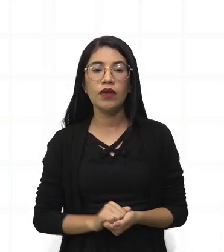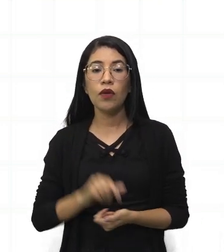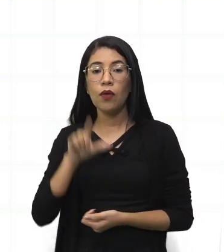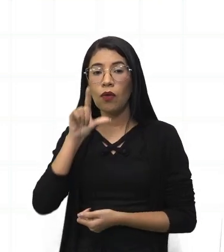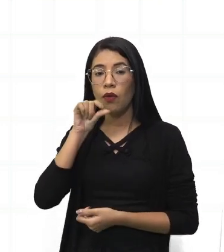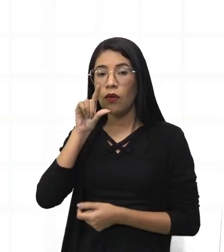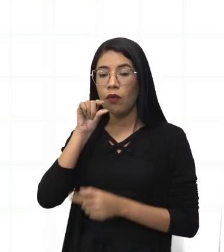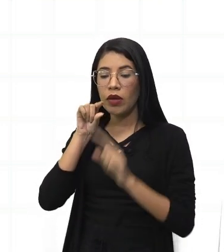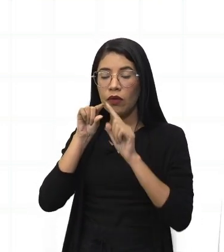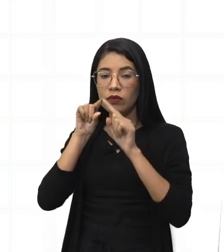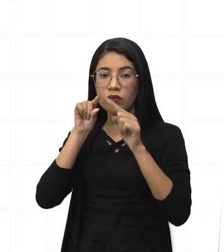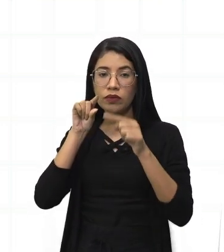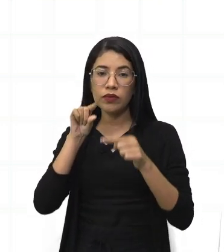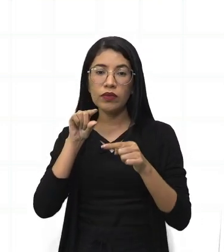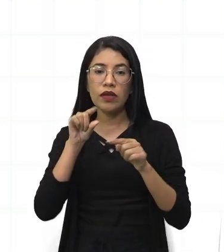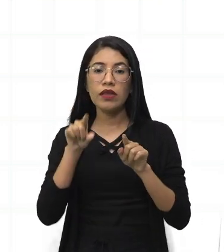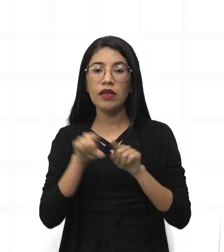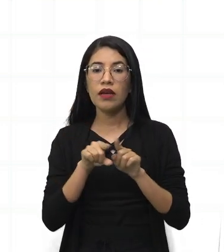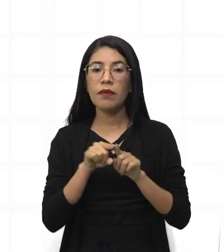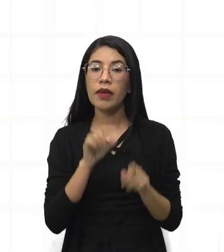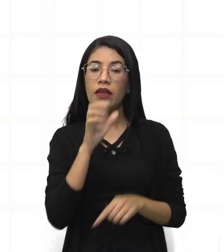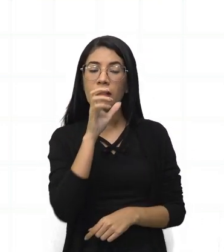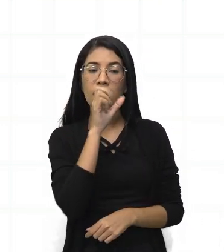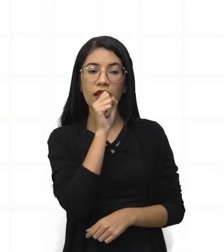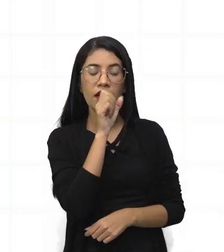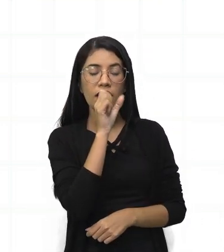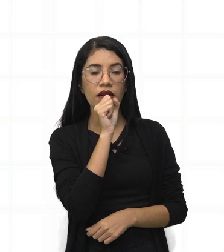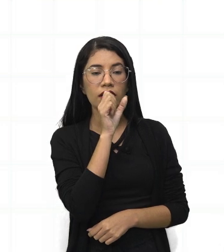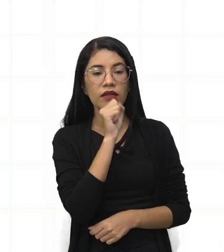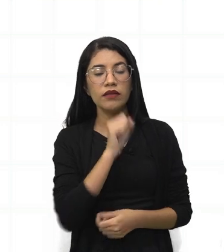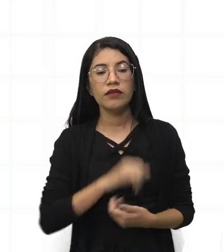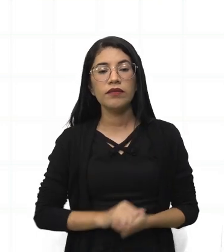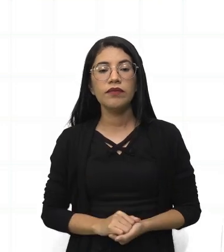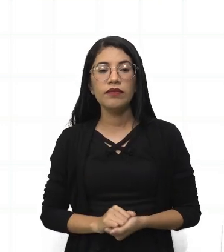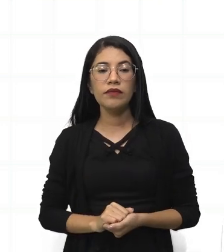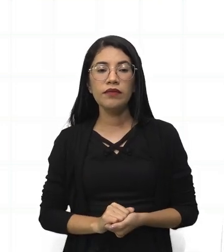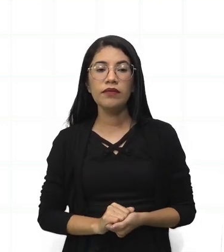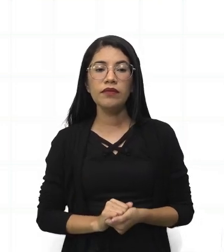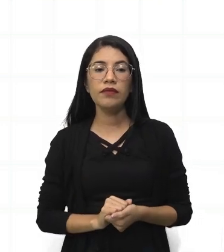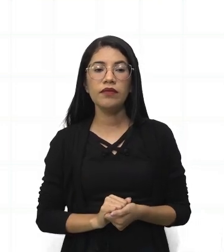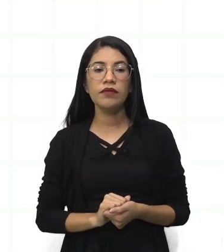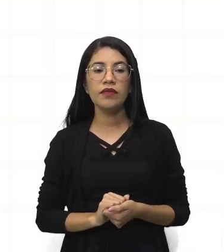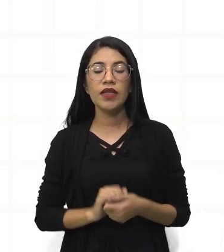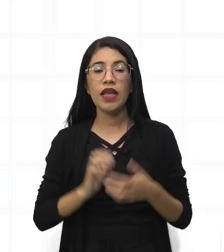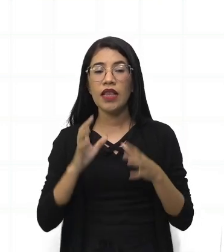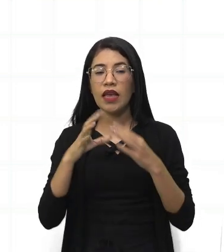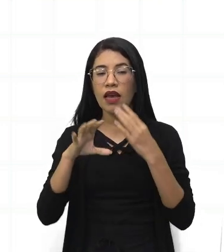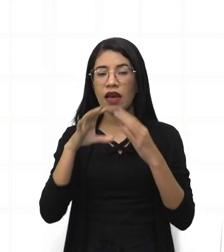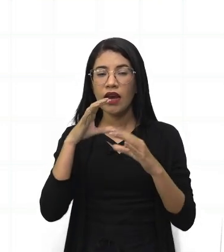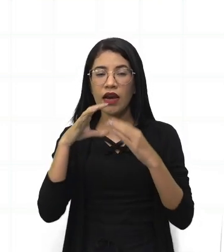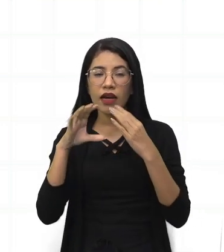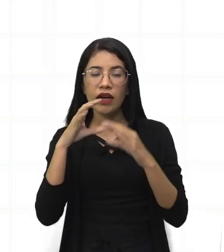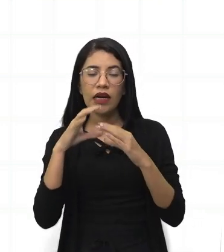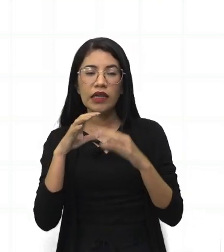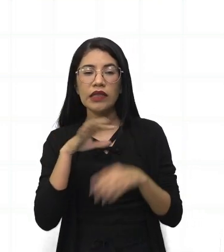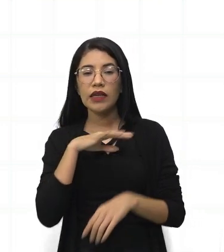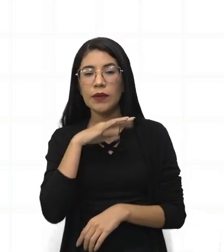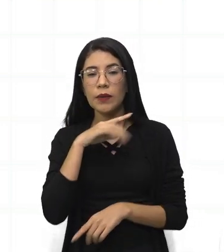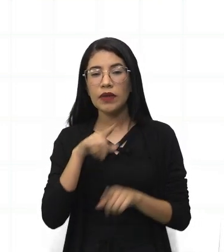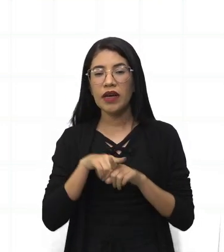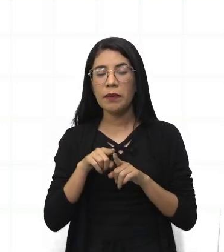bico grandalhão e alaranjado, canto desafinado e